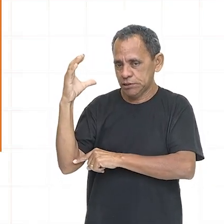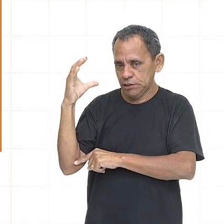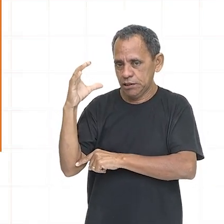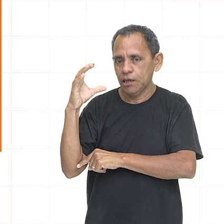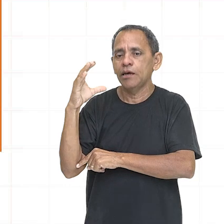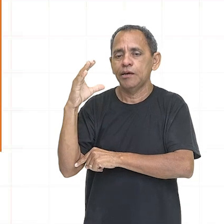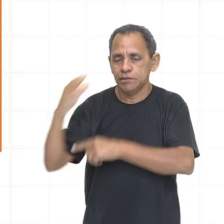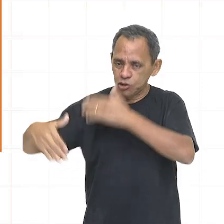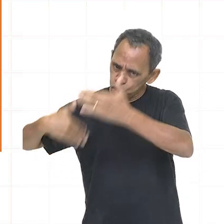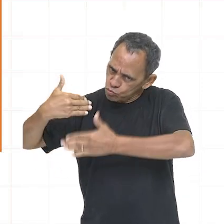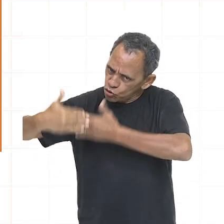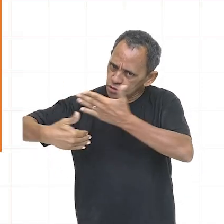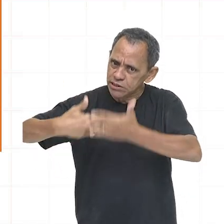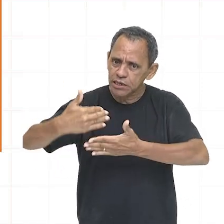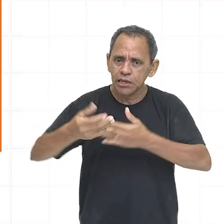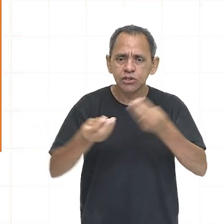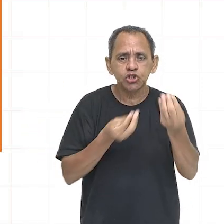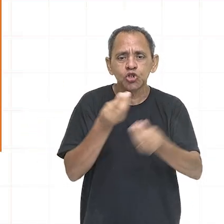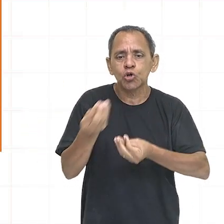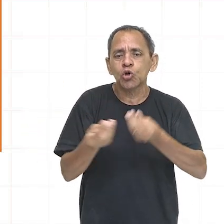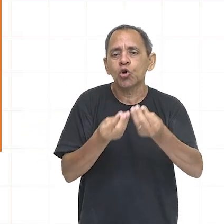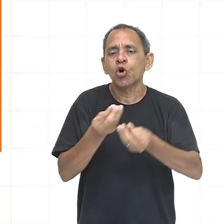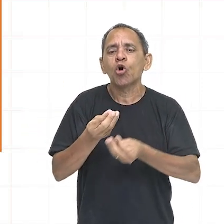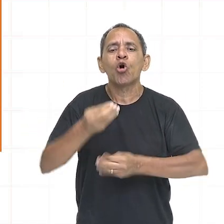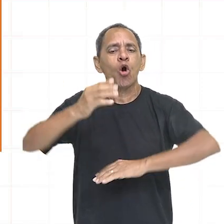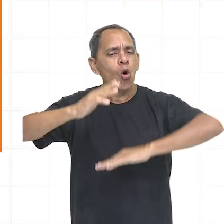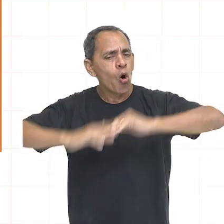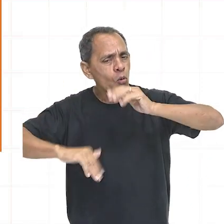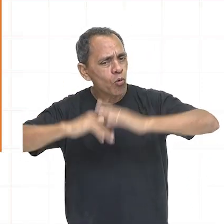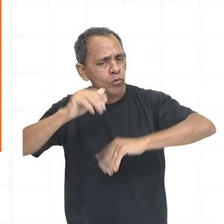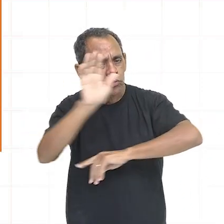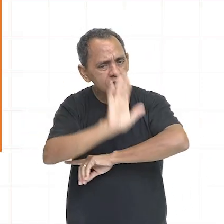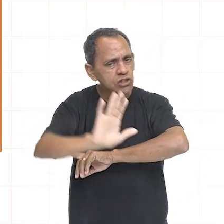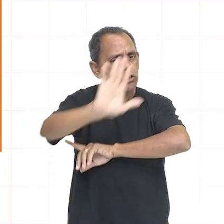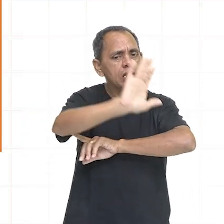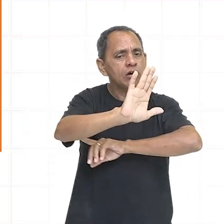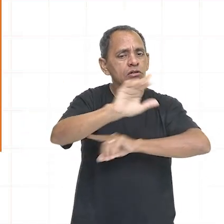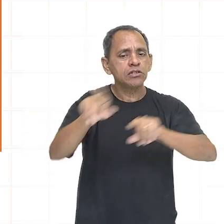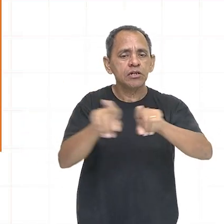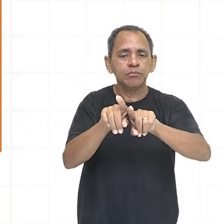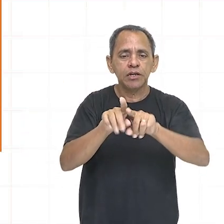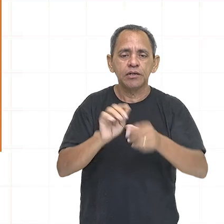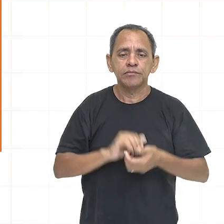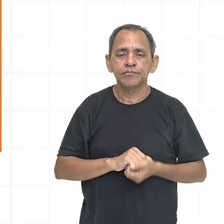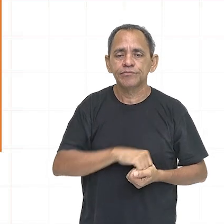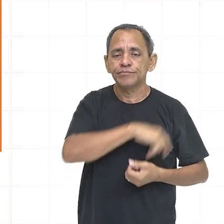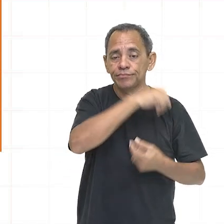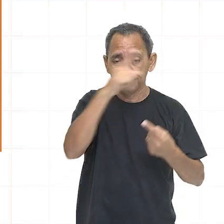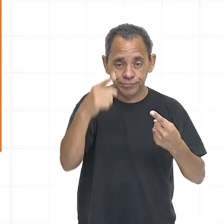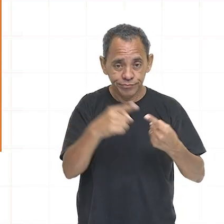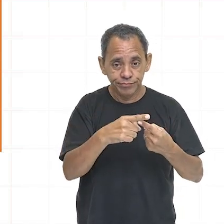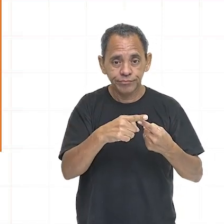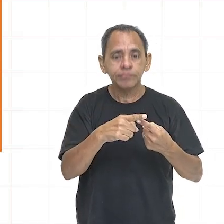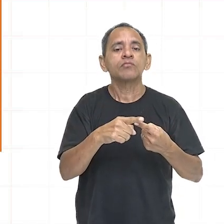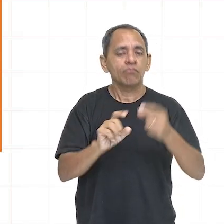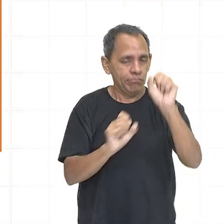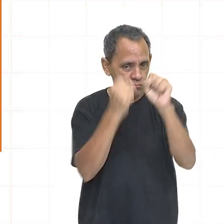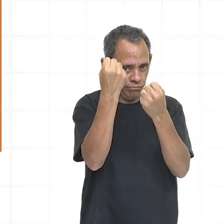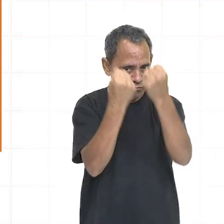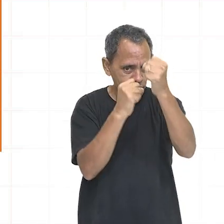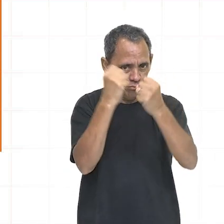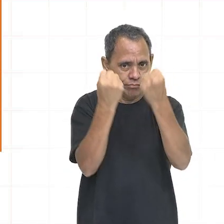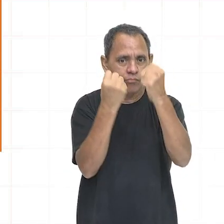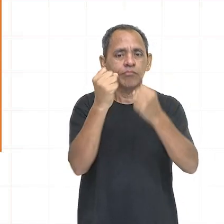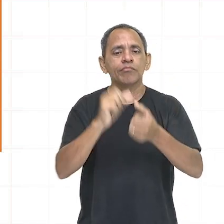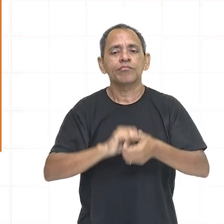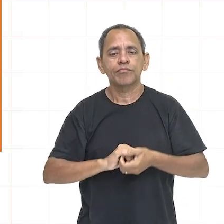Nos processos ali de uma produção em geral. E uma delas, gente, vão ser as indústrias, tá?